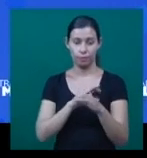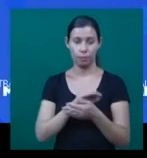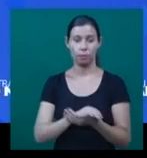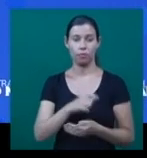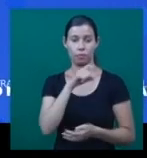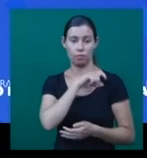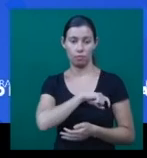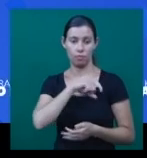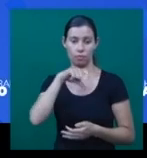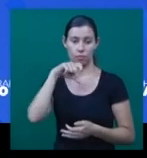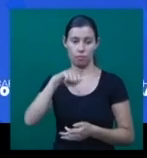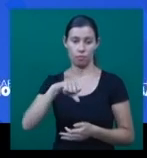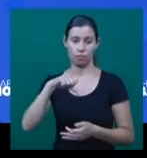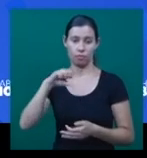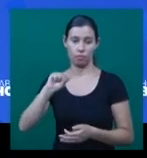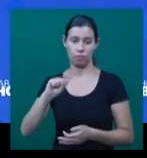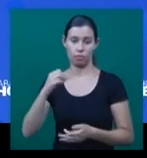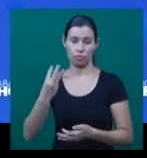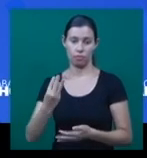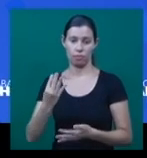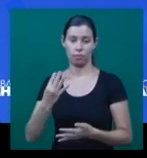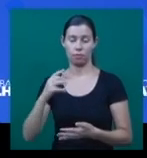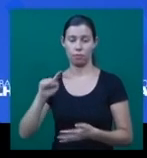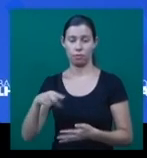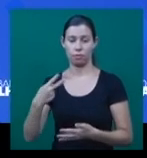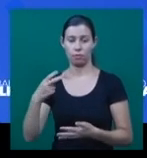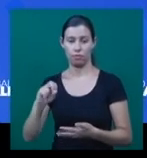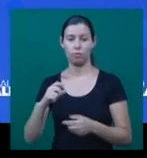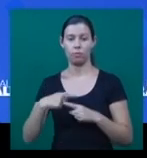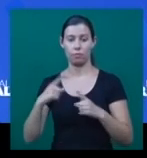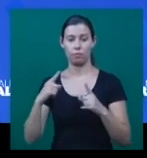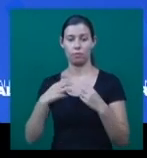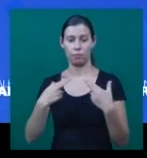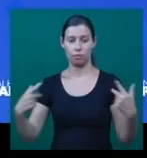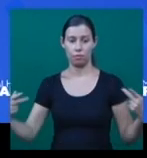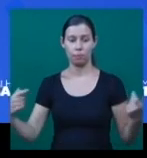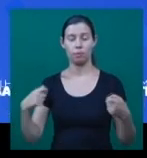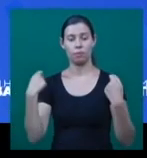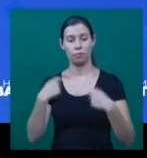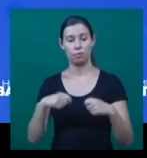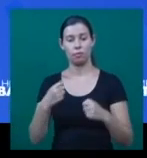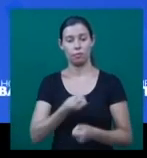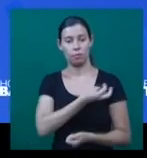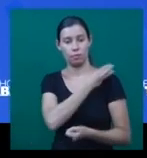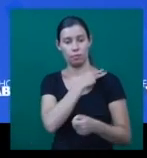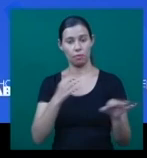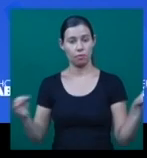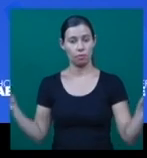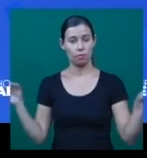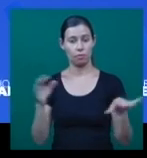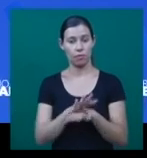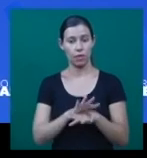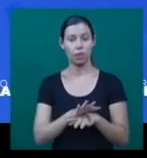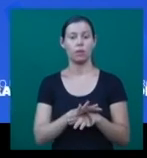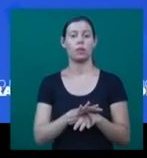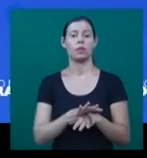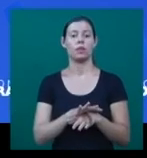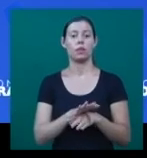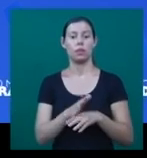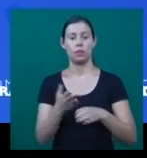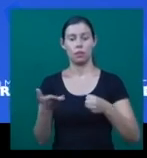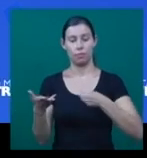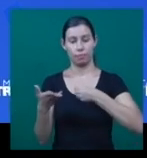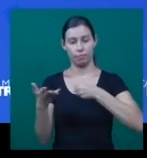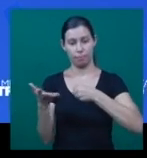R$ 984,20 mais benefícios. O candidato precisa ter ensino médio completo, conhecimento intermediário